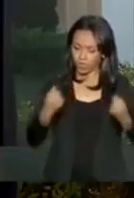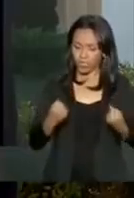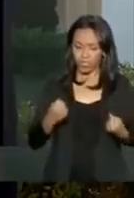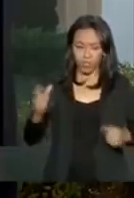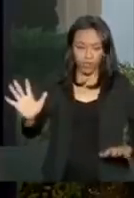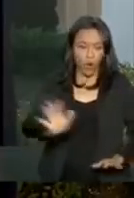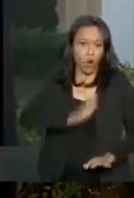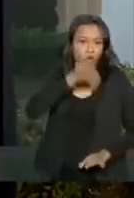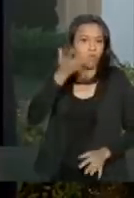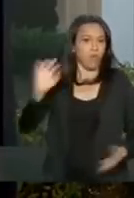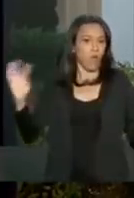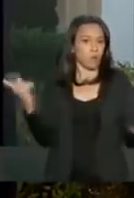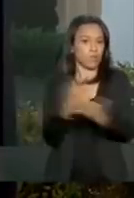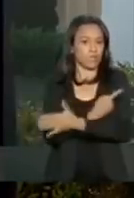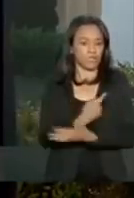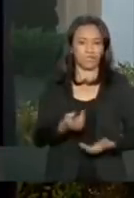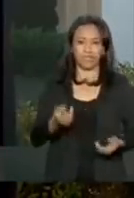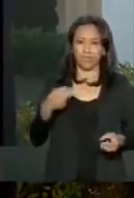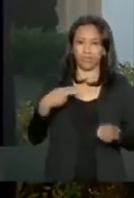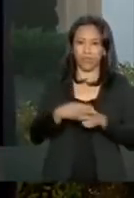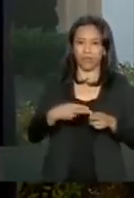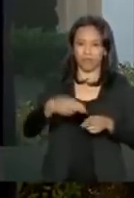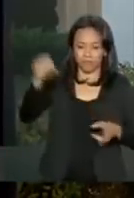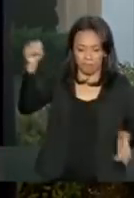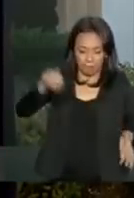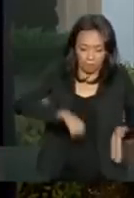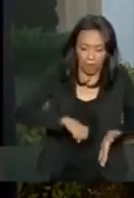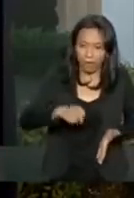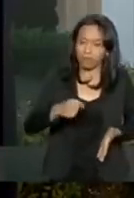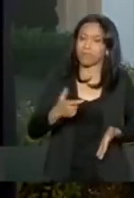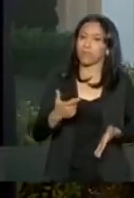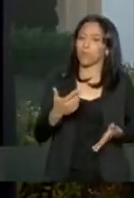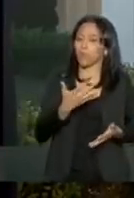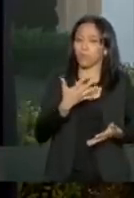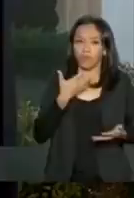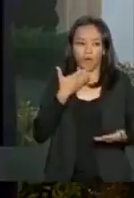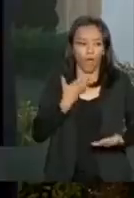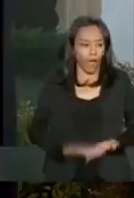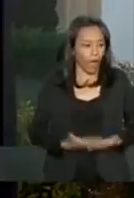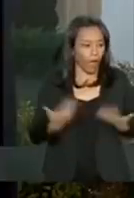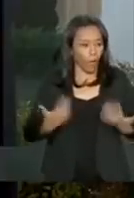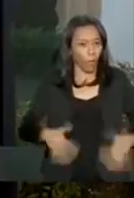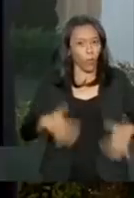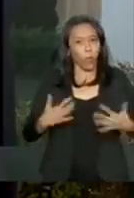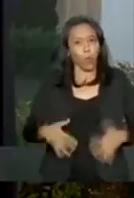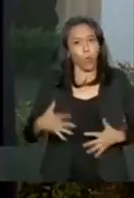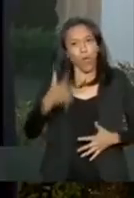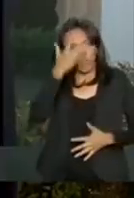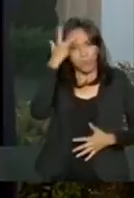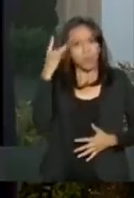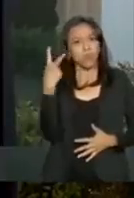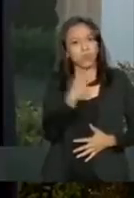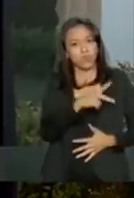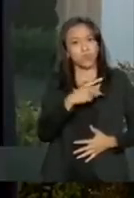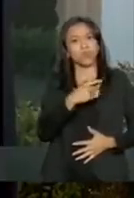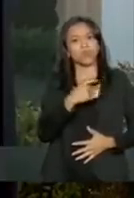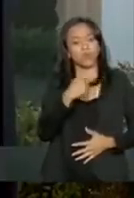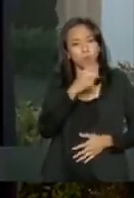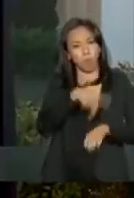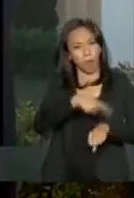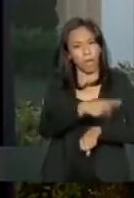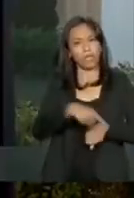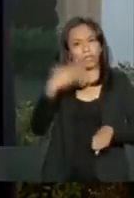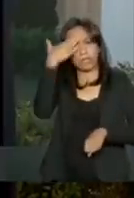terrível que lhe aconteceu. Realmente foi uma recuperação muito incrível. As pessoas no seu país sabem disso. O senhor